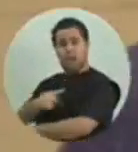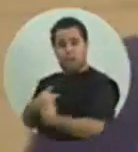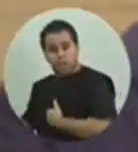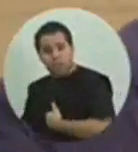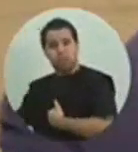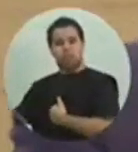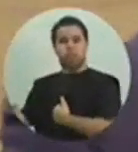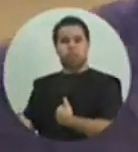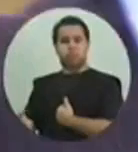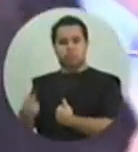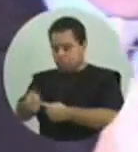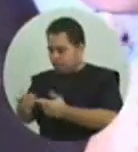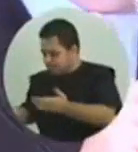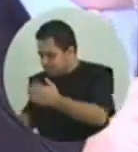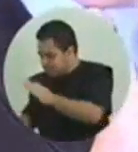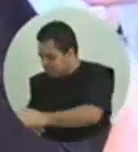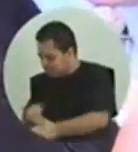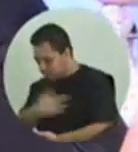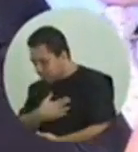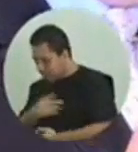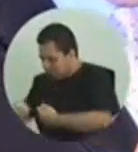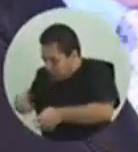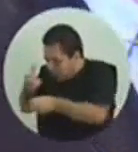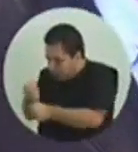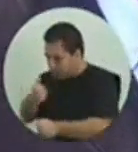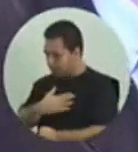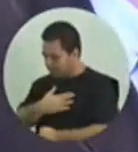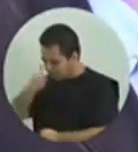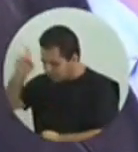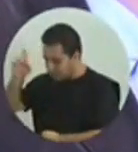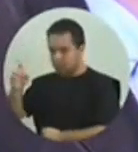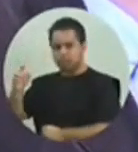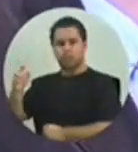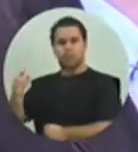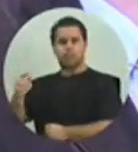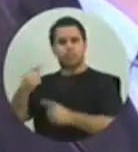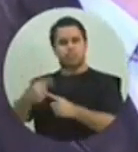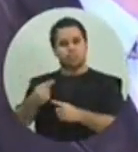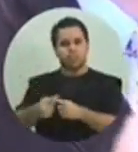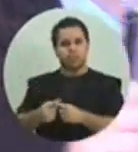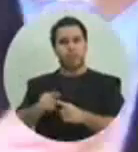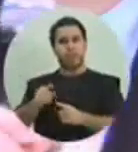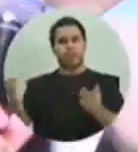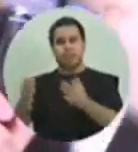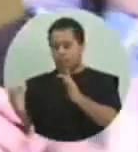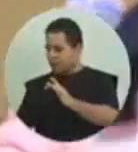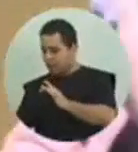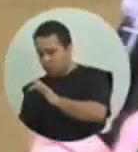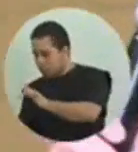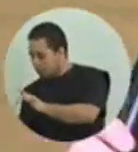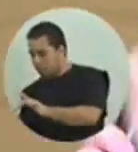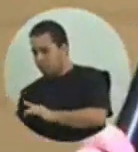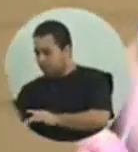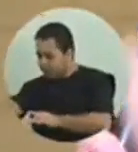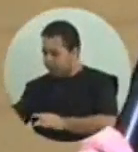E não adianta querer colocar o meu nome nessas coisas, porque eu